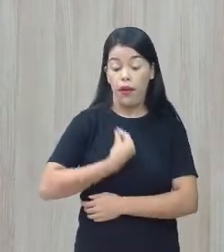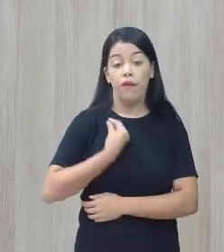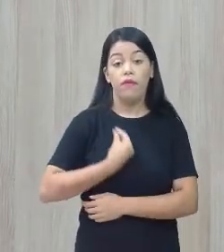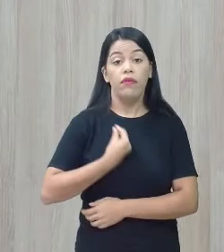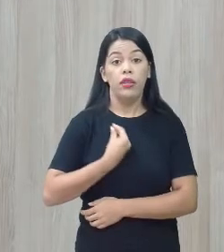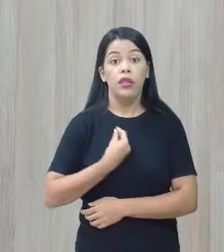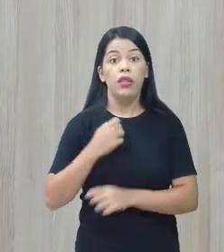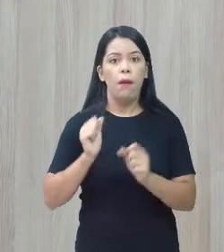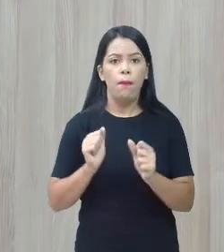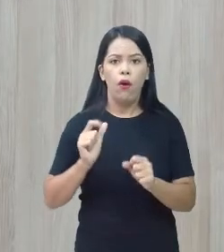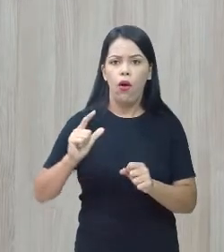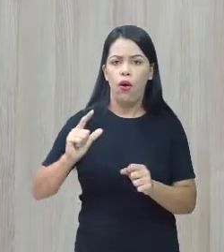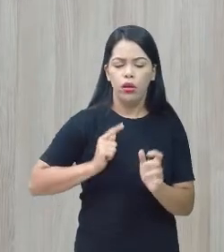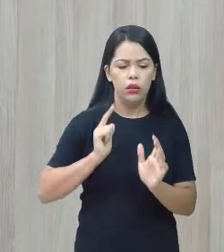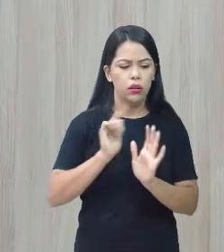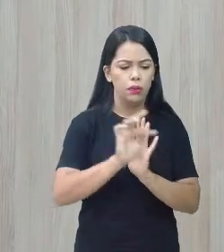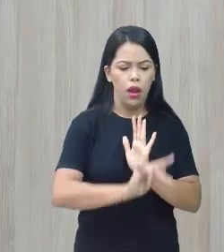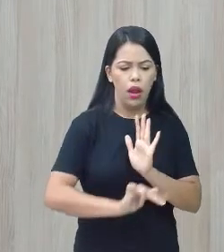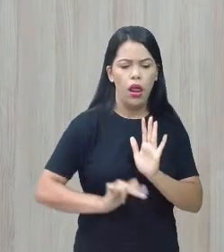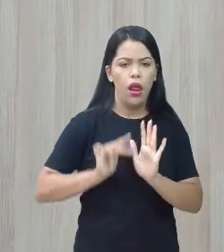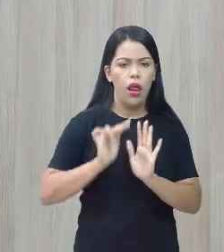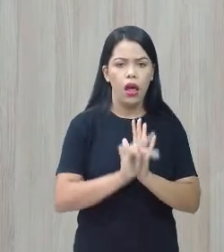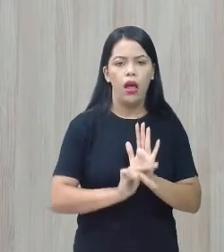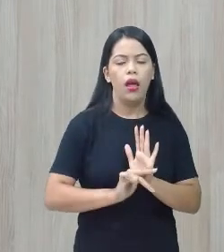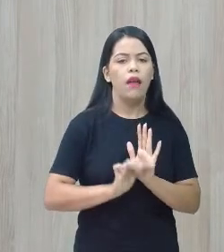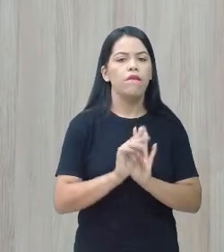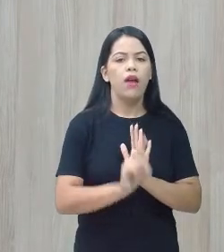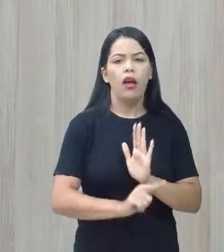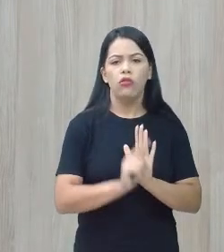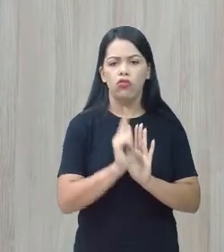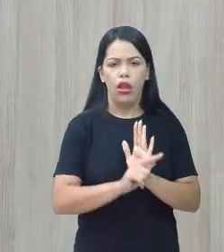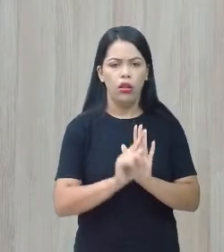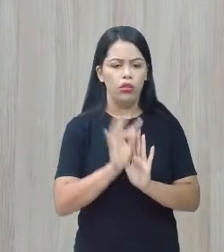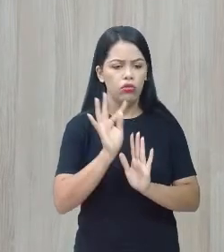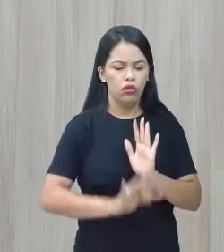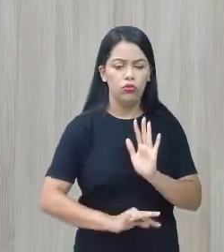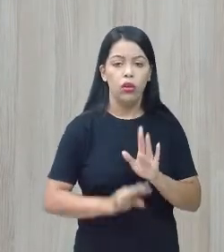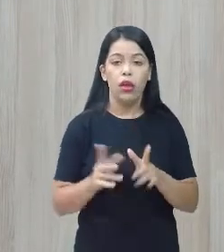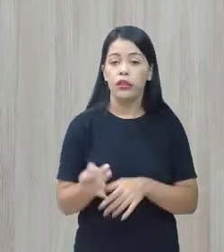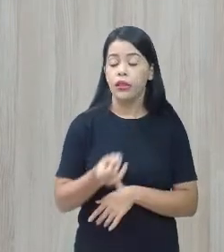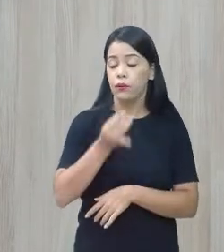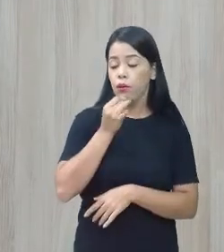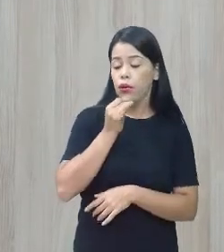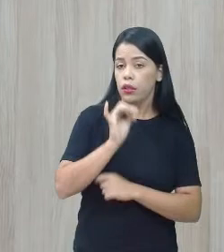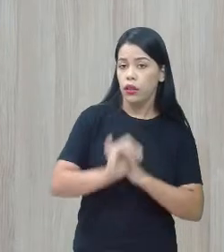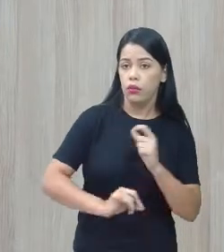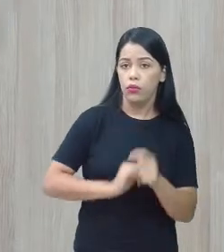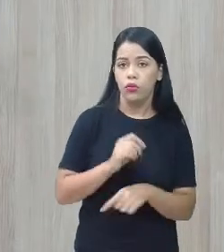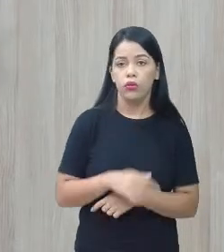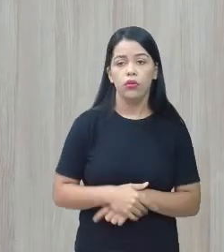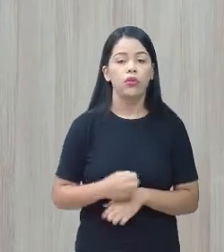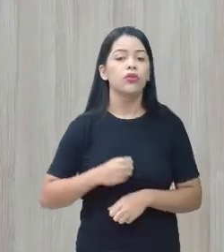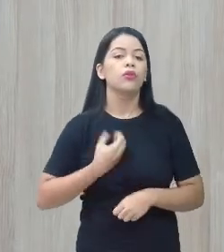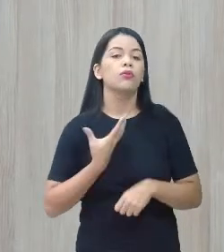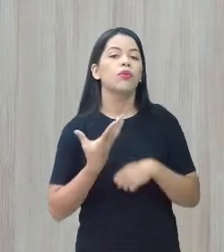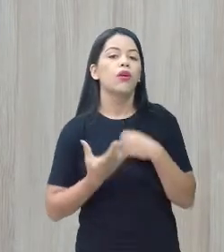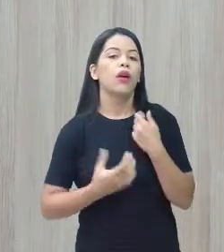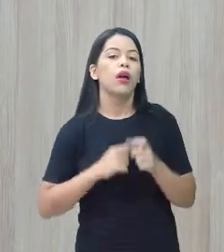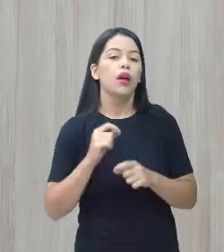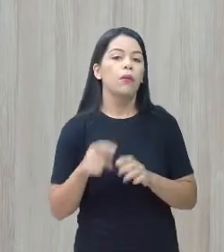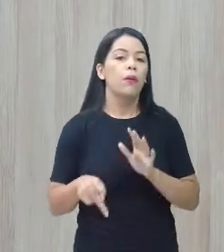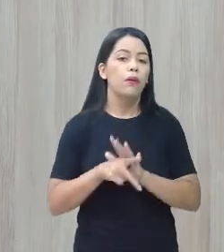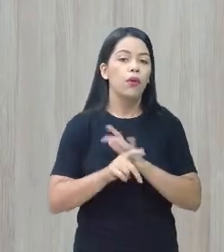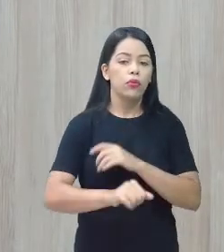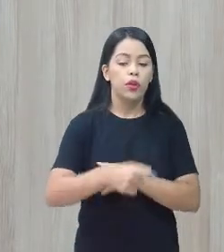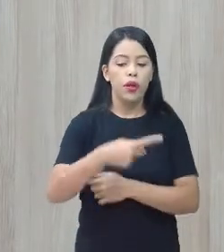pode permear diversas expressões artísticas, certo? Como por exemplo, esse poema de Patativa do